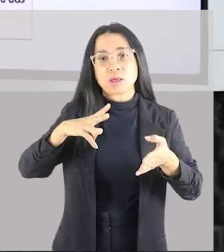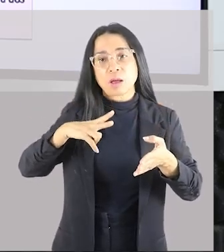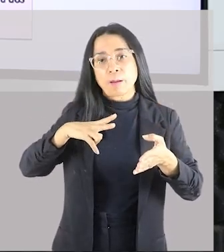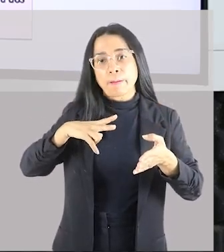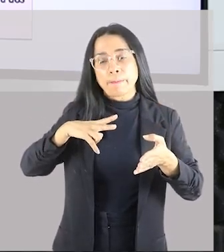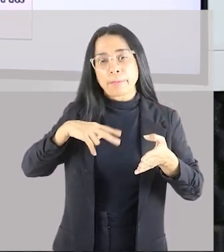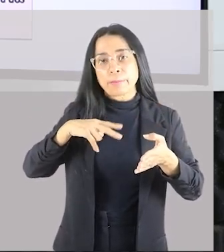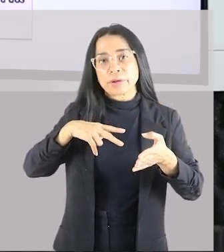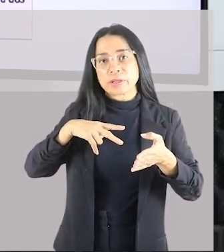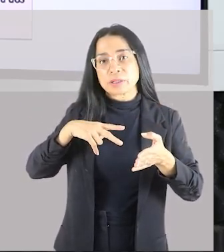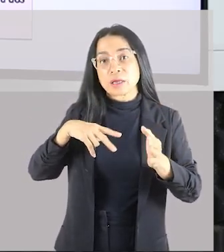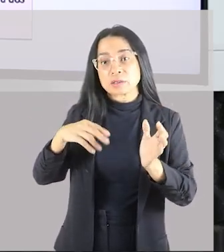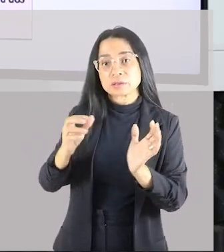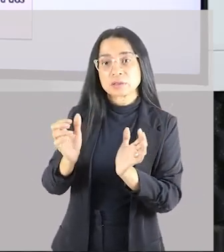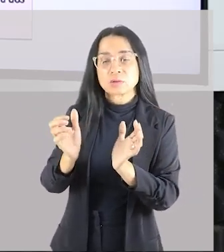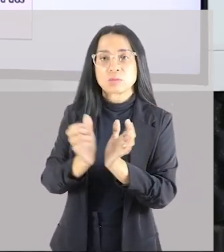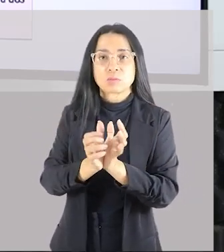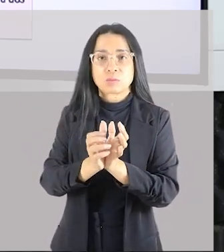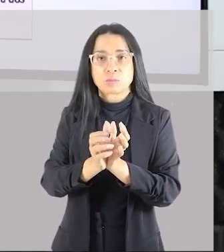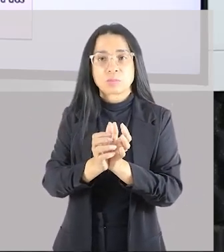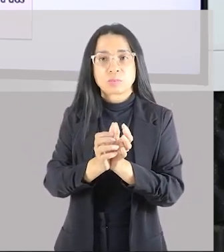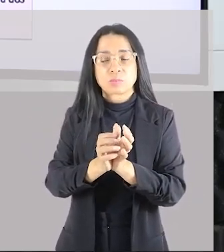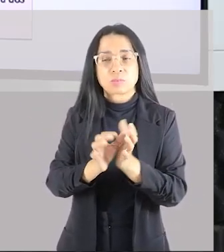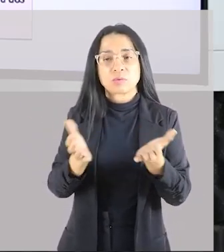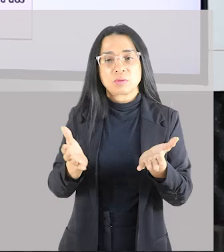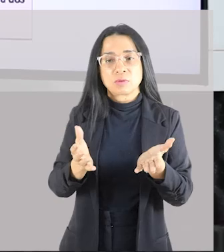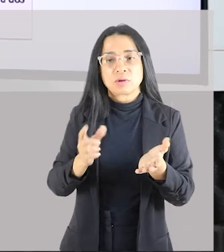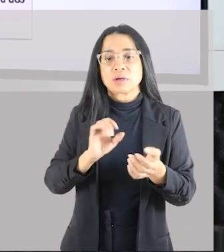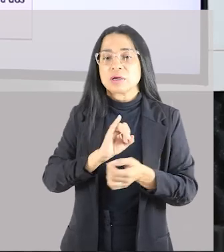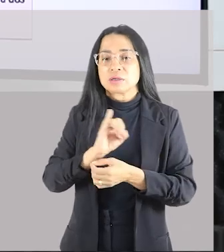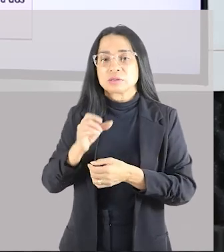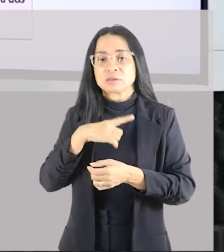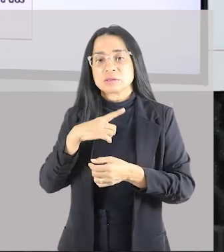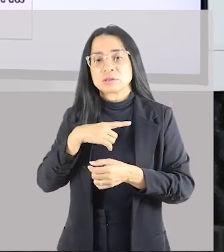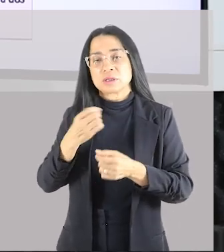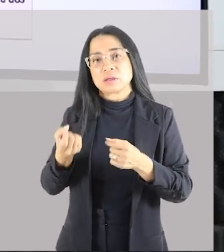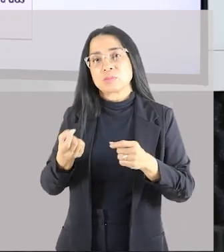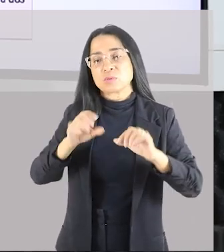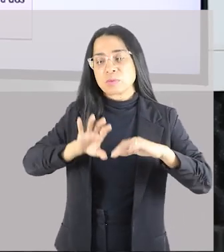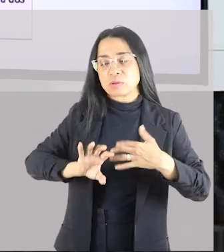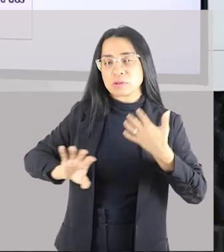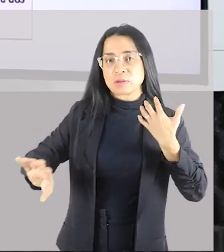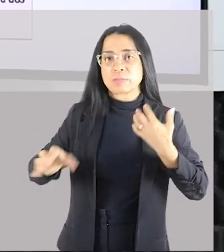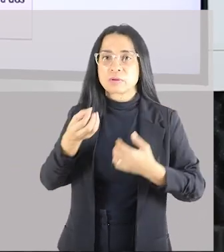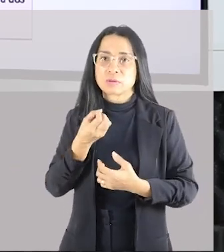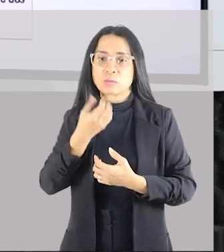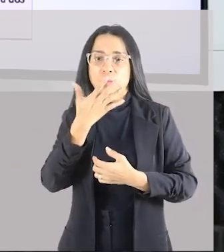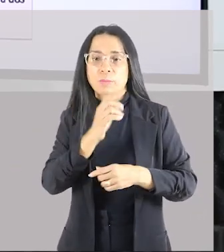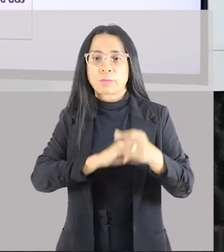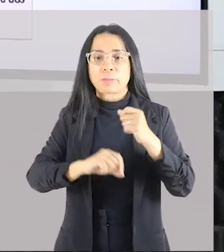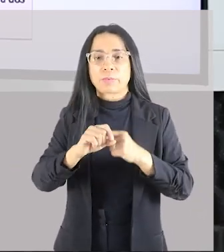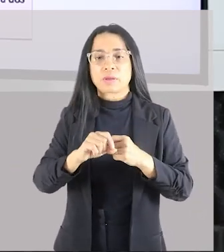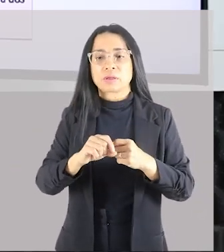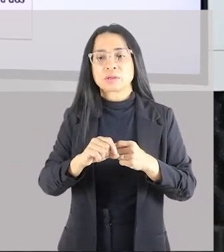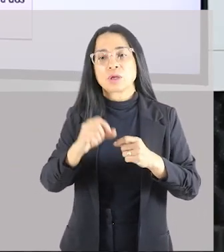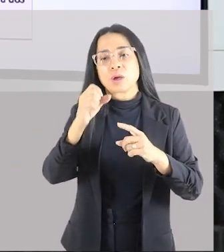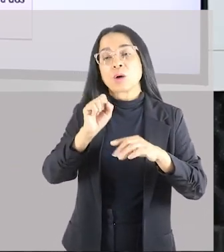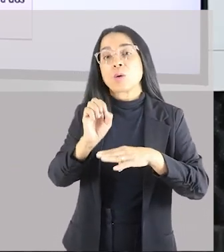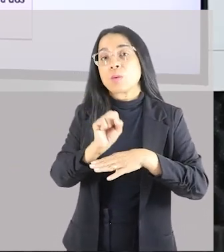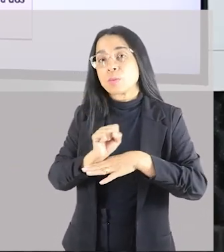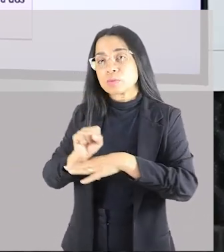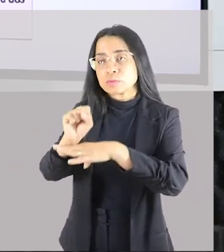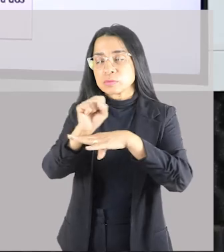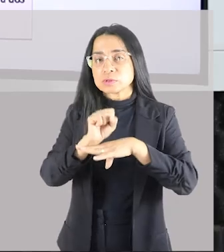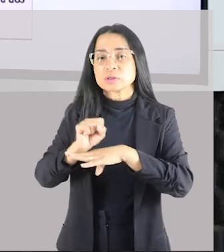na divisão. Se aqui nós temos uma segregação desses bens, o socialismo vai